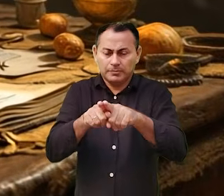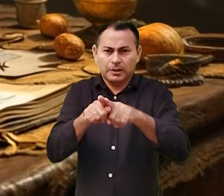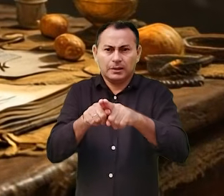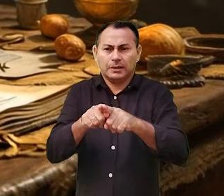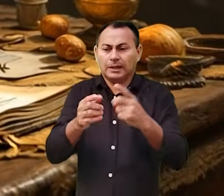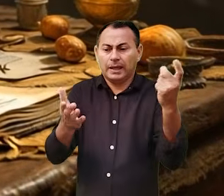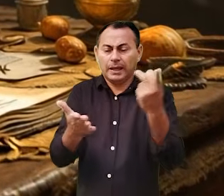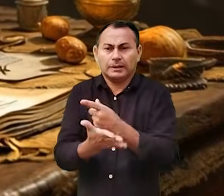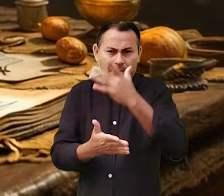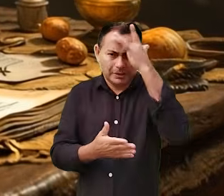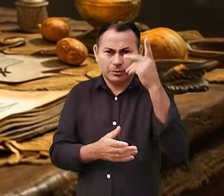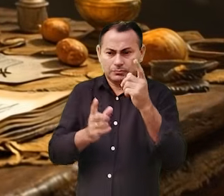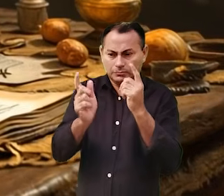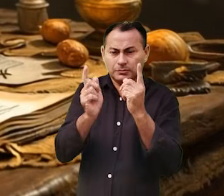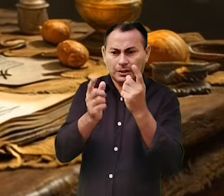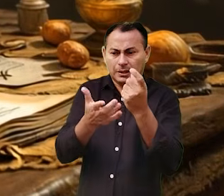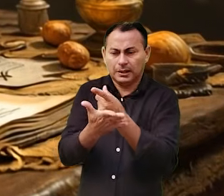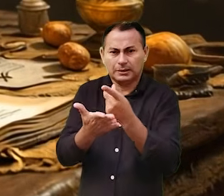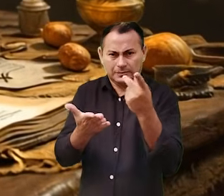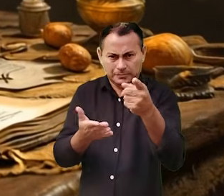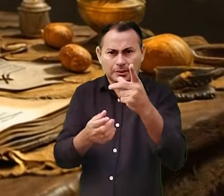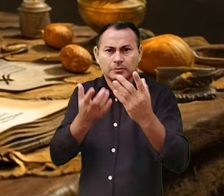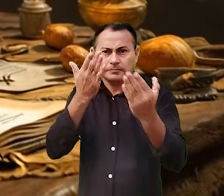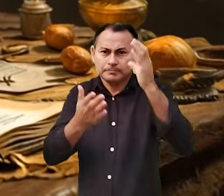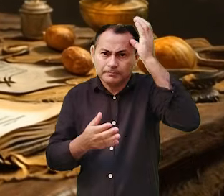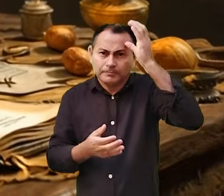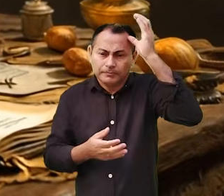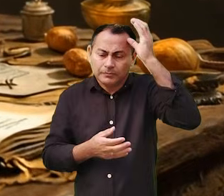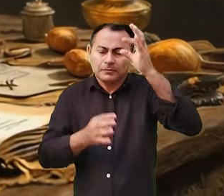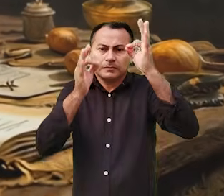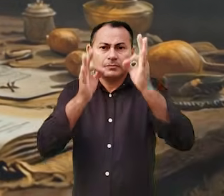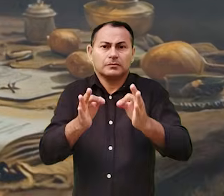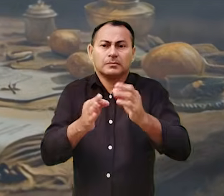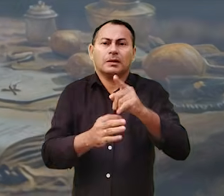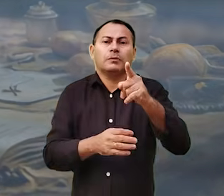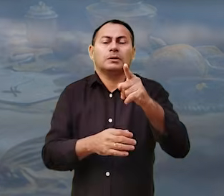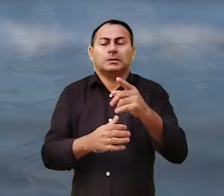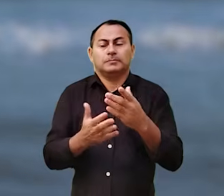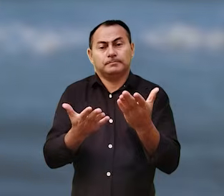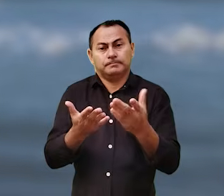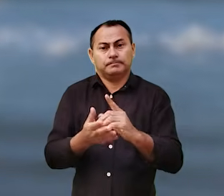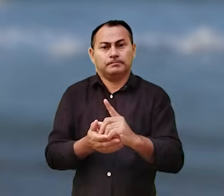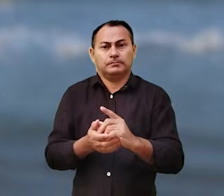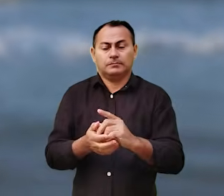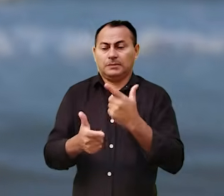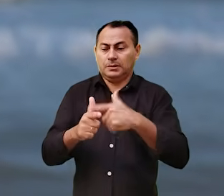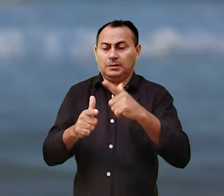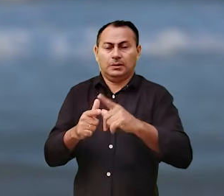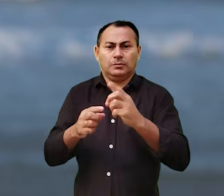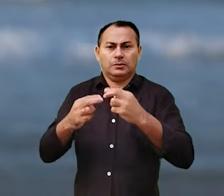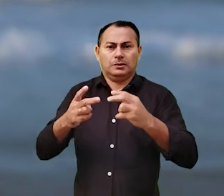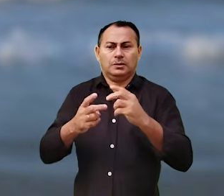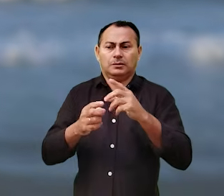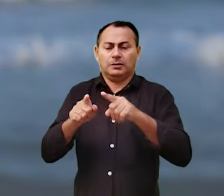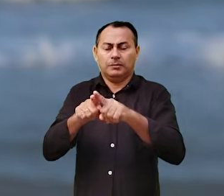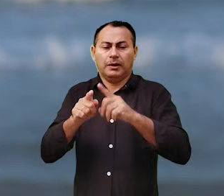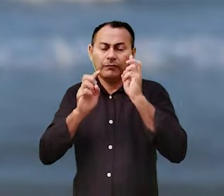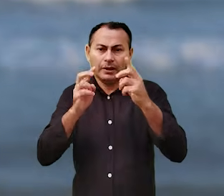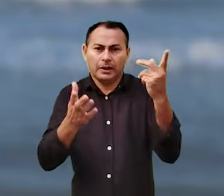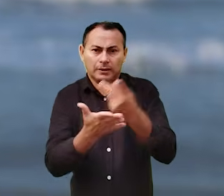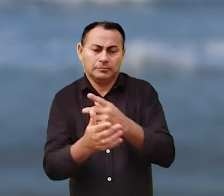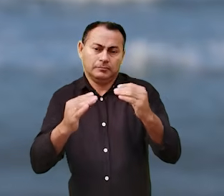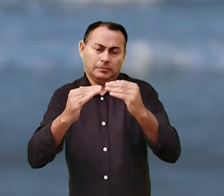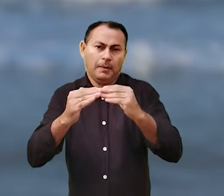irmão esteja errado, mesmo que baseado na sua consciência e convicção, você não vê problemas em algo que seu irmão